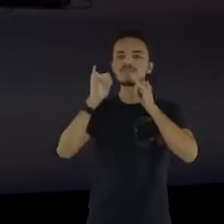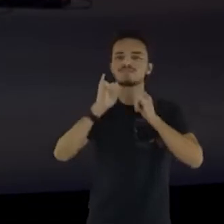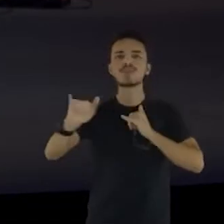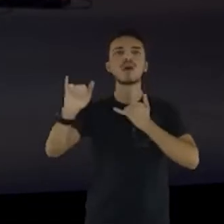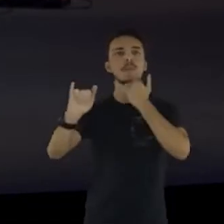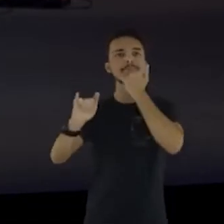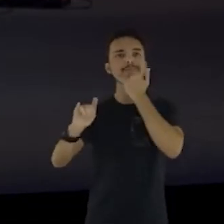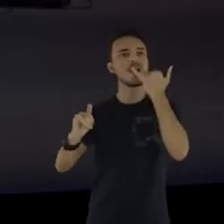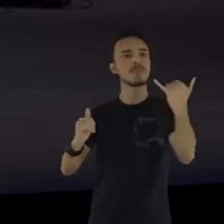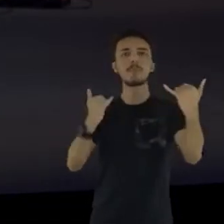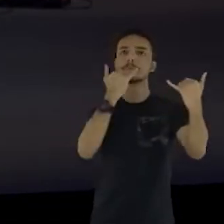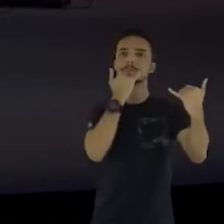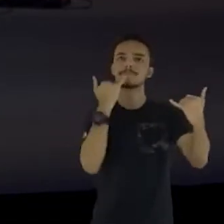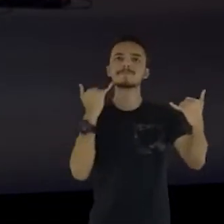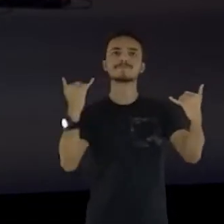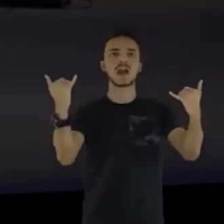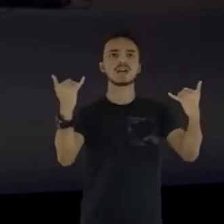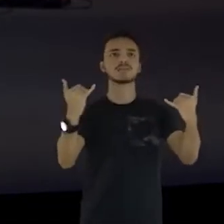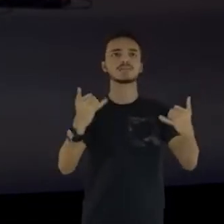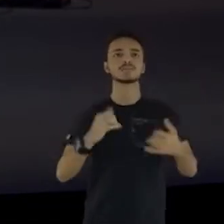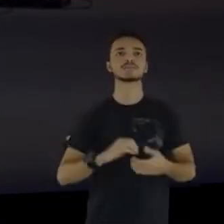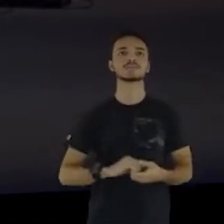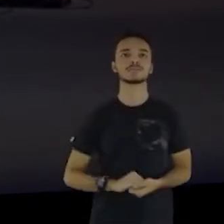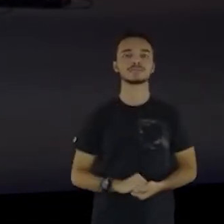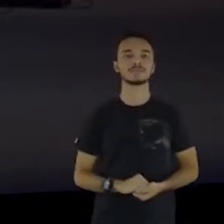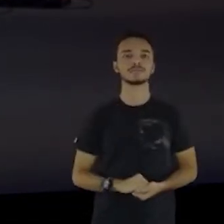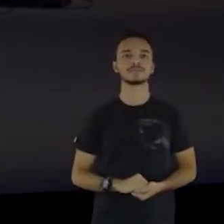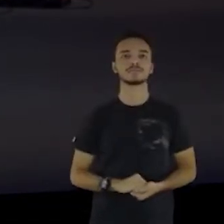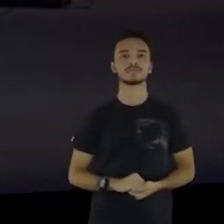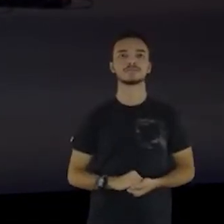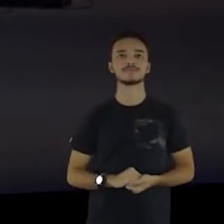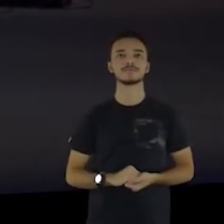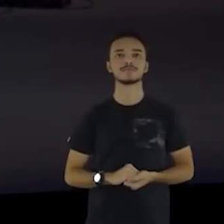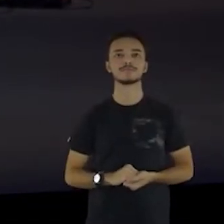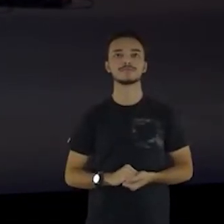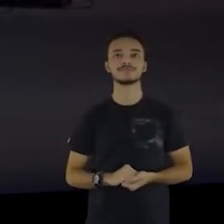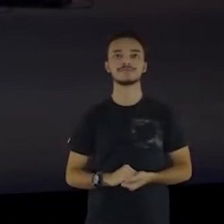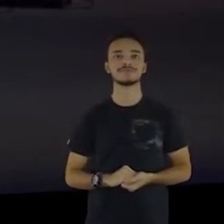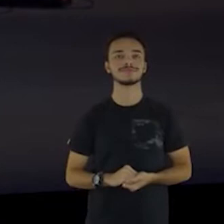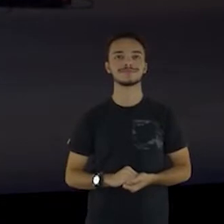Eric, Heldt, libere perdão nessa brincadeira, Heldt. Te amo, mano.